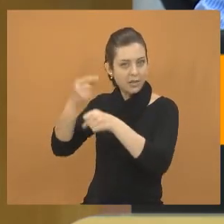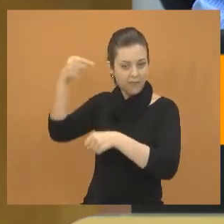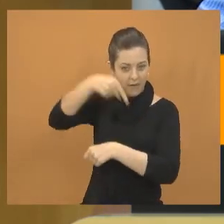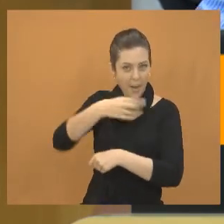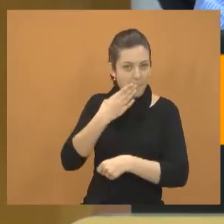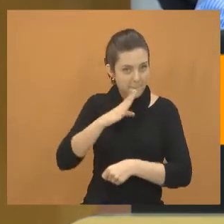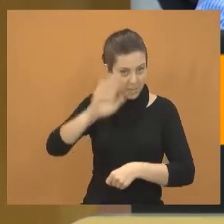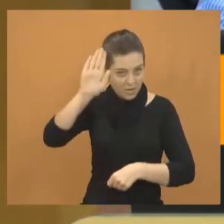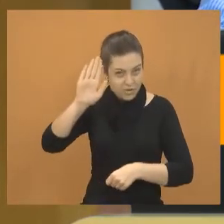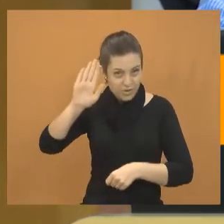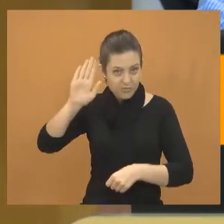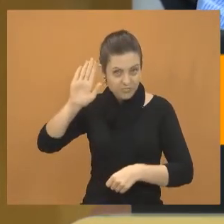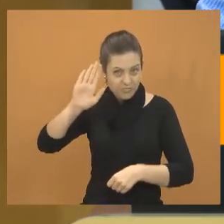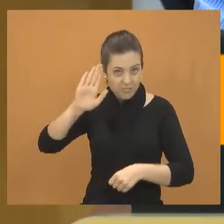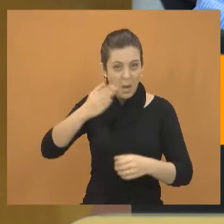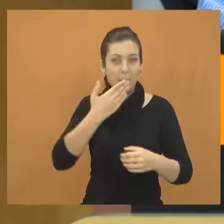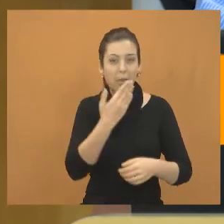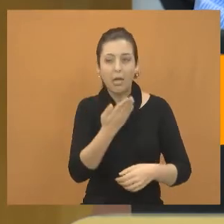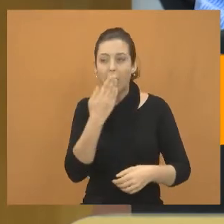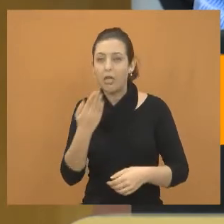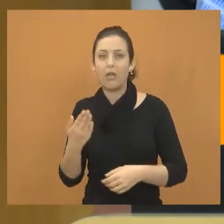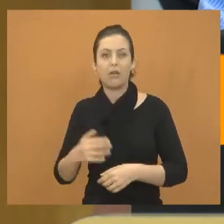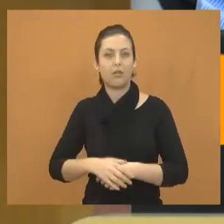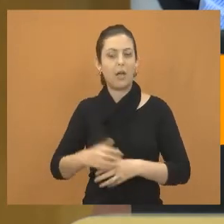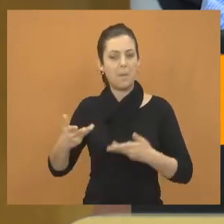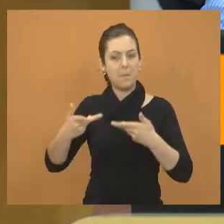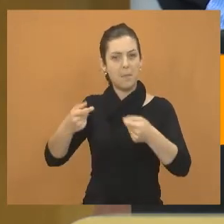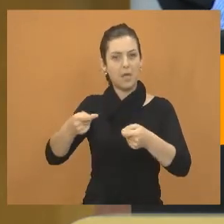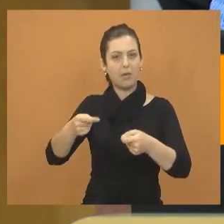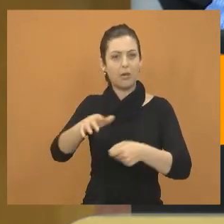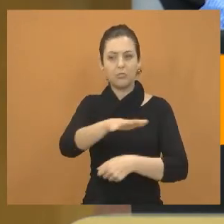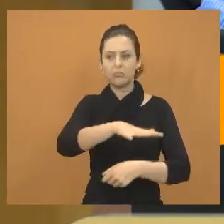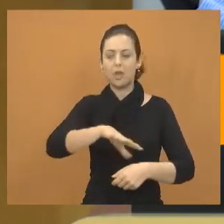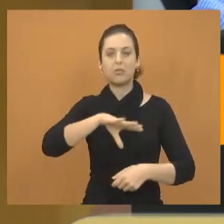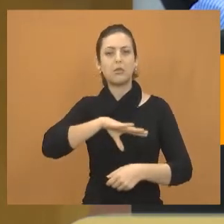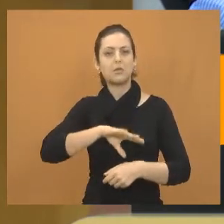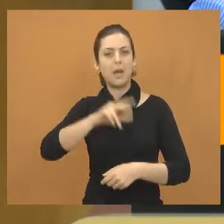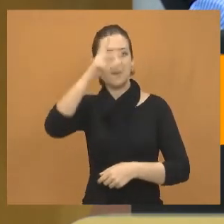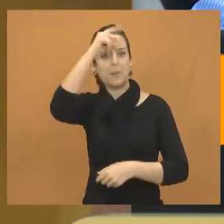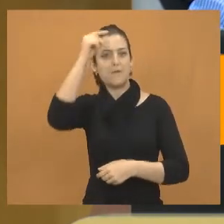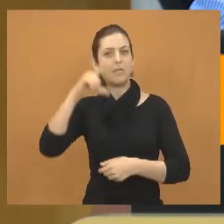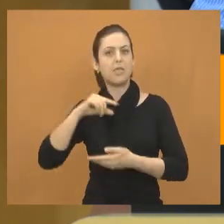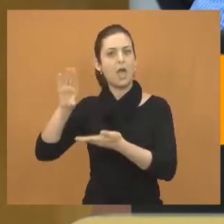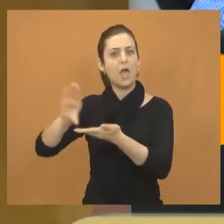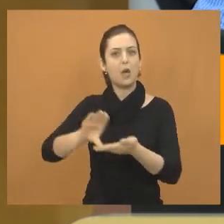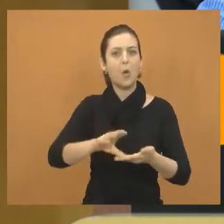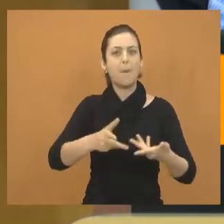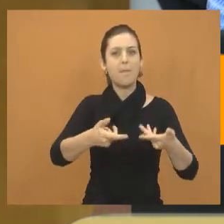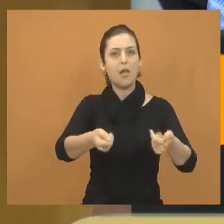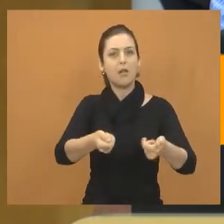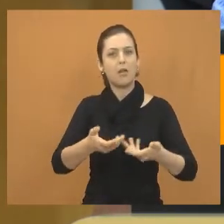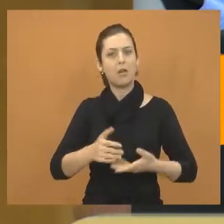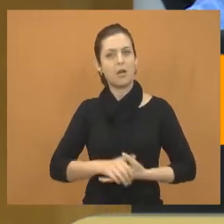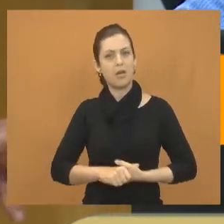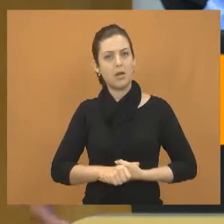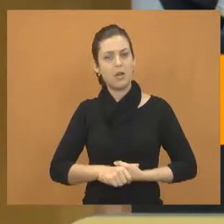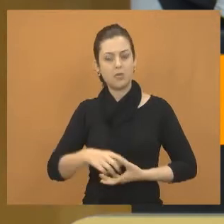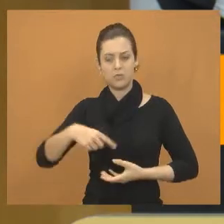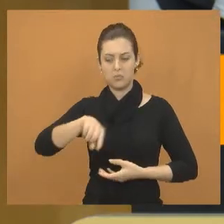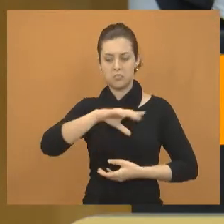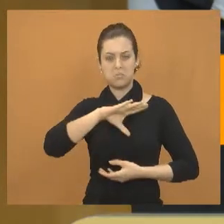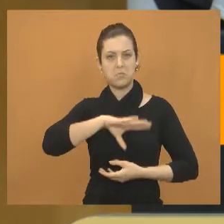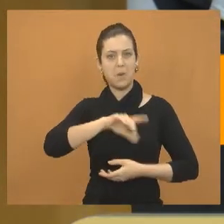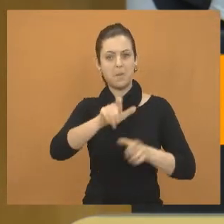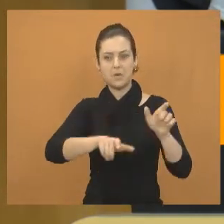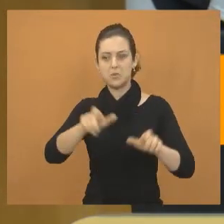aqui pedindo voto junto com a gente, para que a gente melhore as condições do município, para que o prefeito tenha recursos para melhorar a vida dos nossos